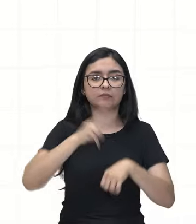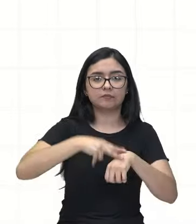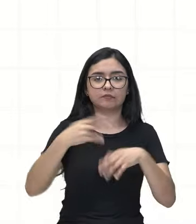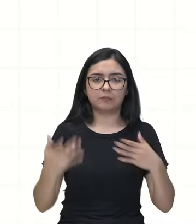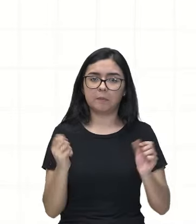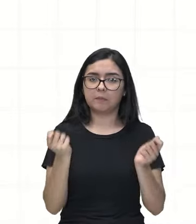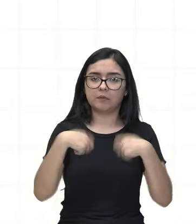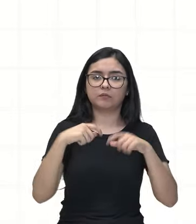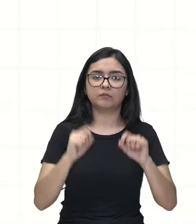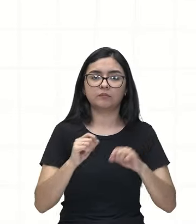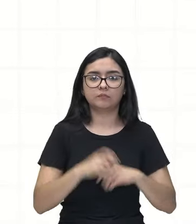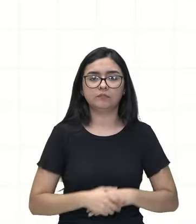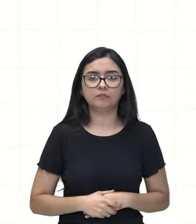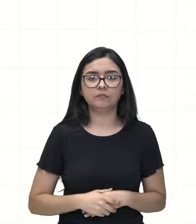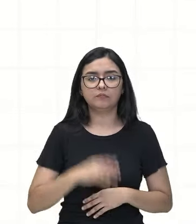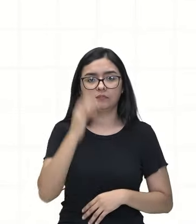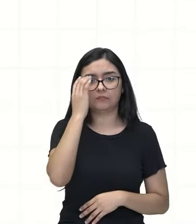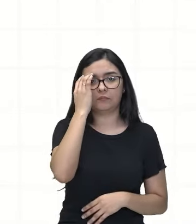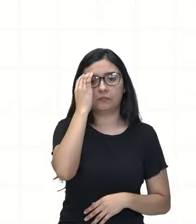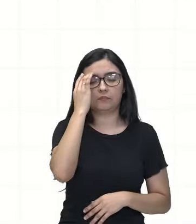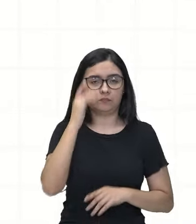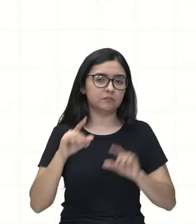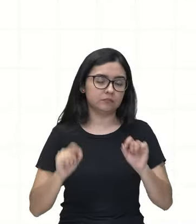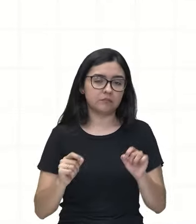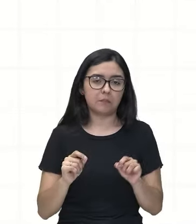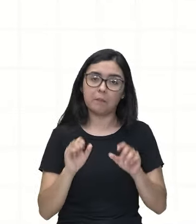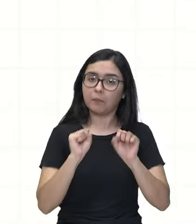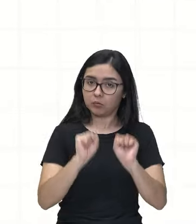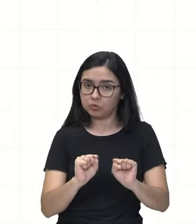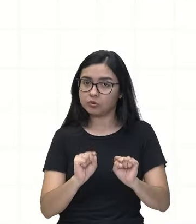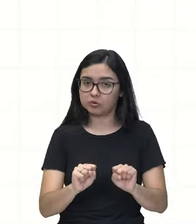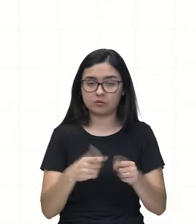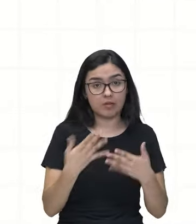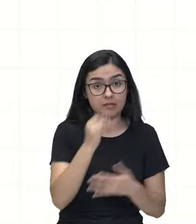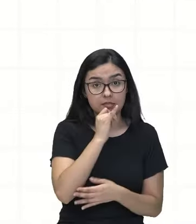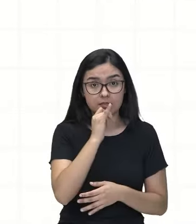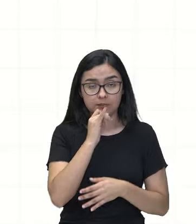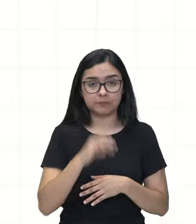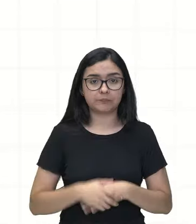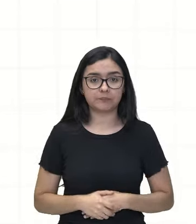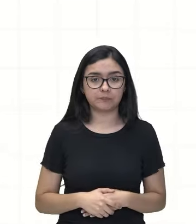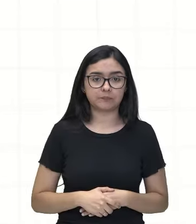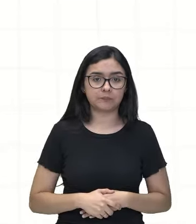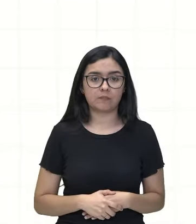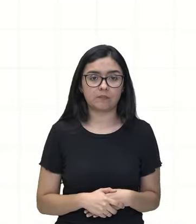poderíamos simplificar, né, da seguinte maneira. Observe aqui, ó.